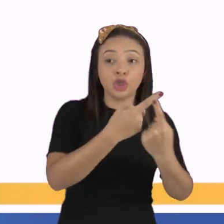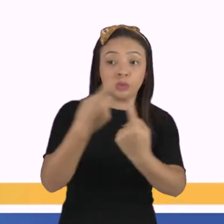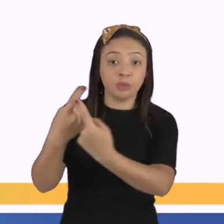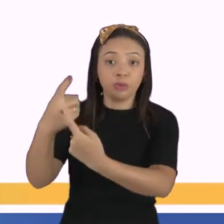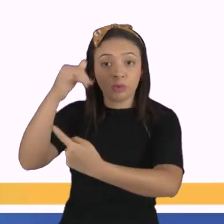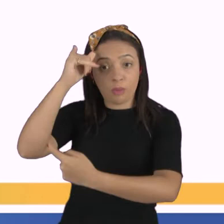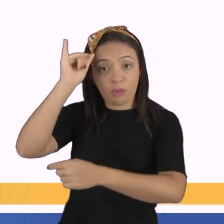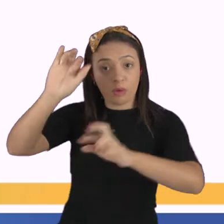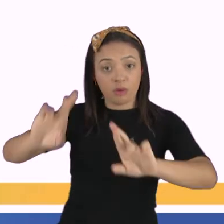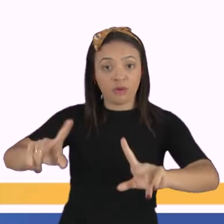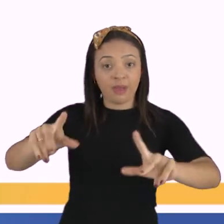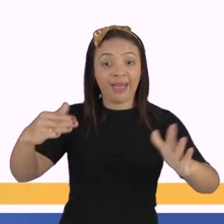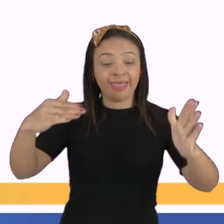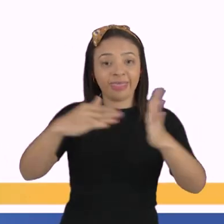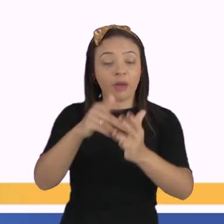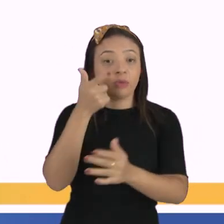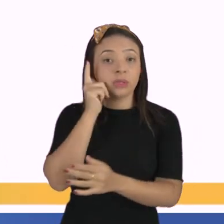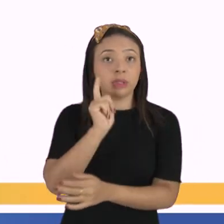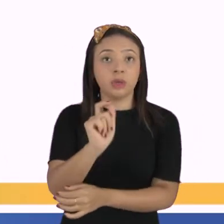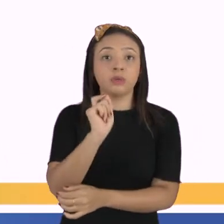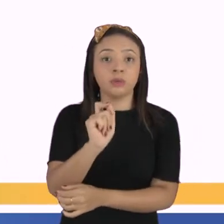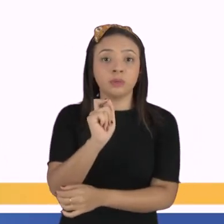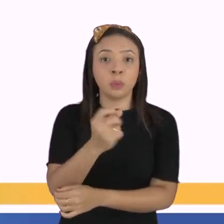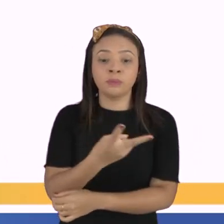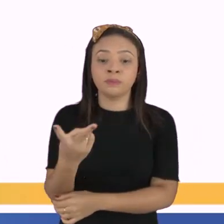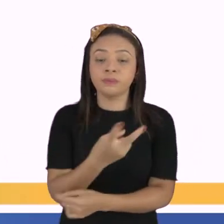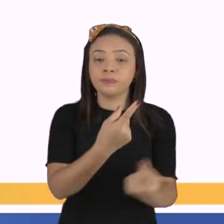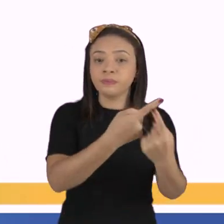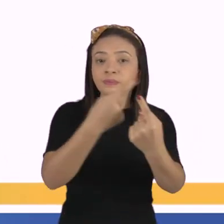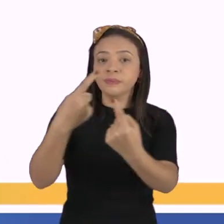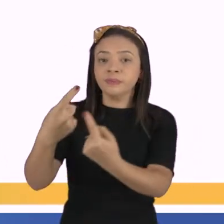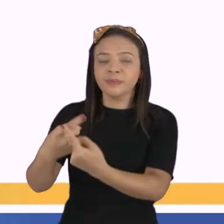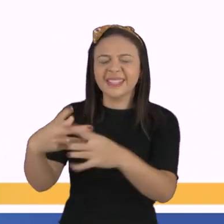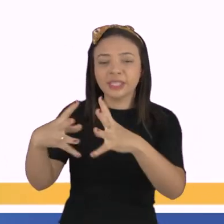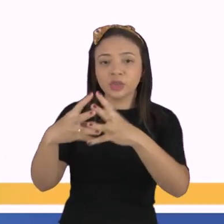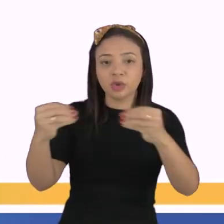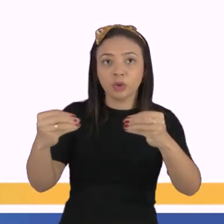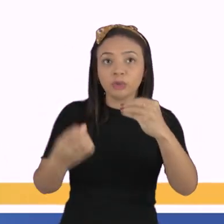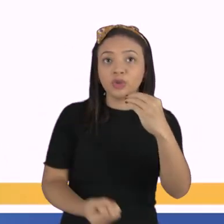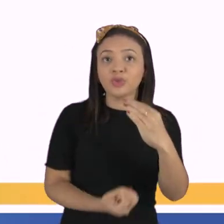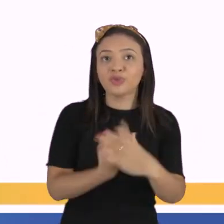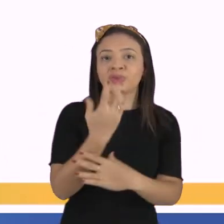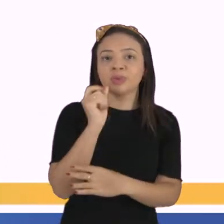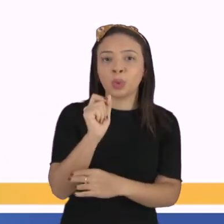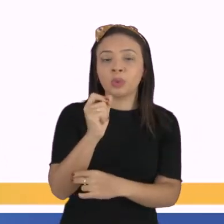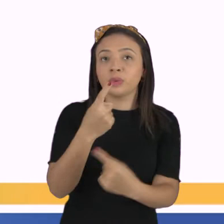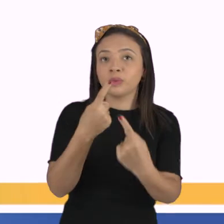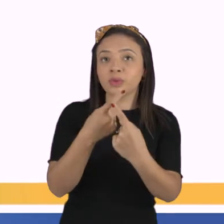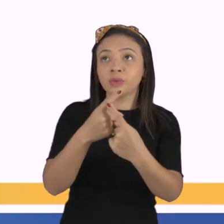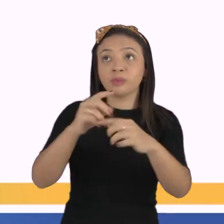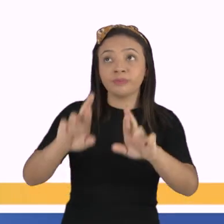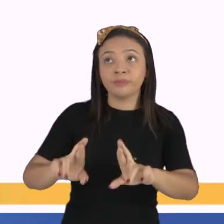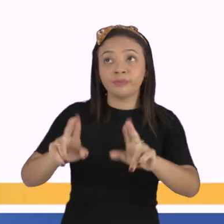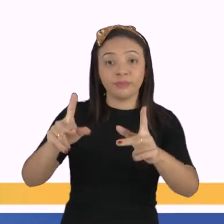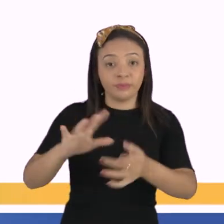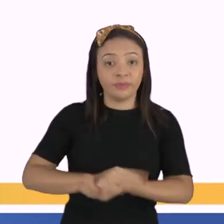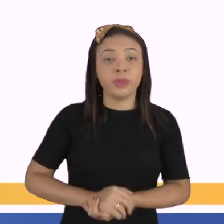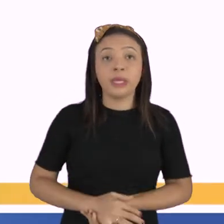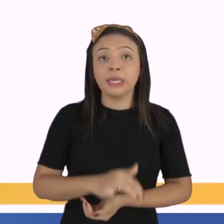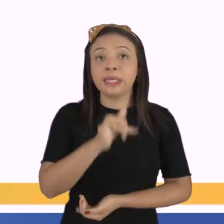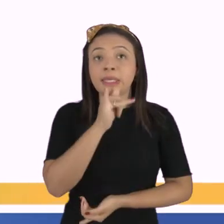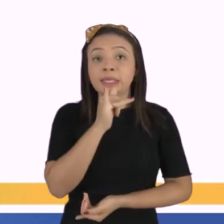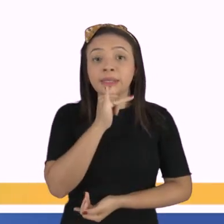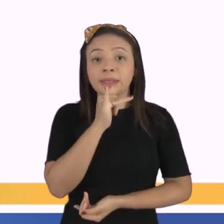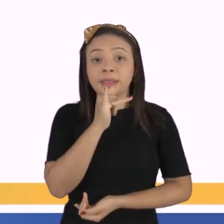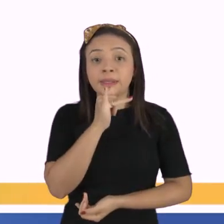diferentes, até que se chegue a um ponto que as duas raças elas desaparecem e se formam uma raça diferente. Como, por exemplo,